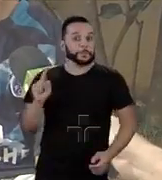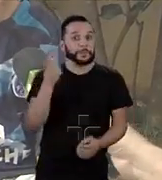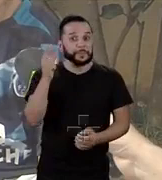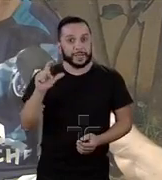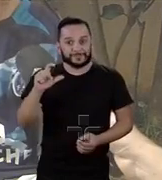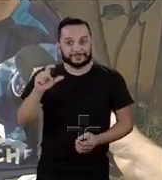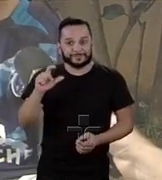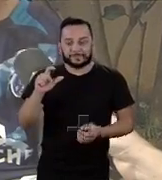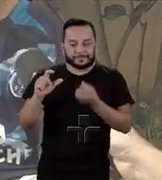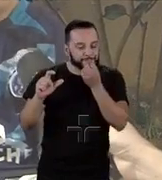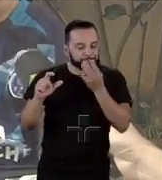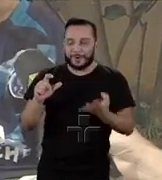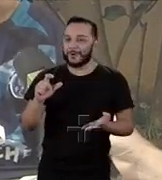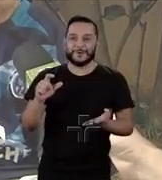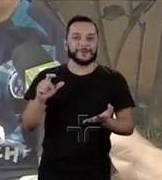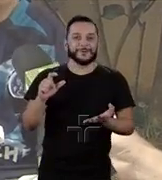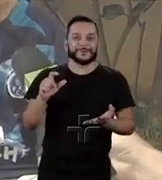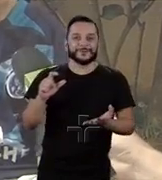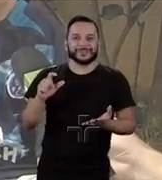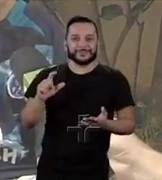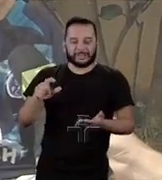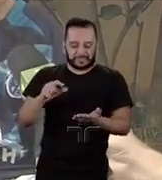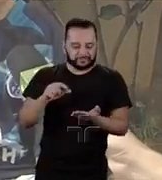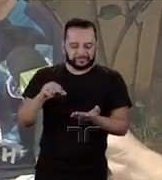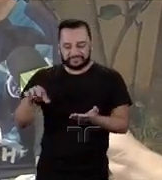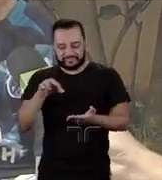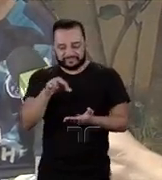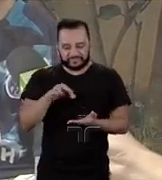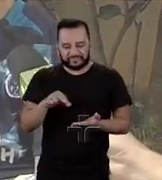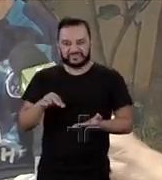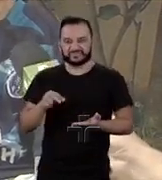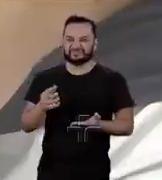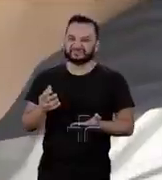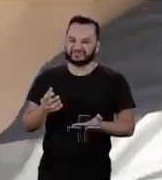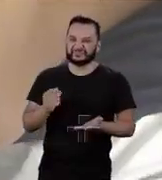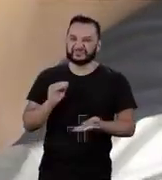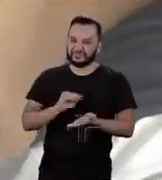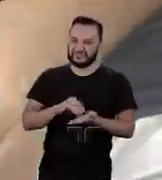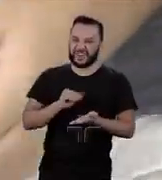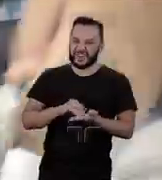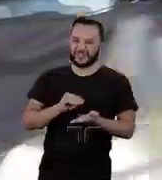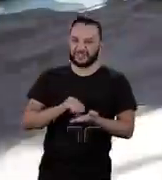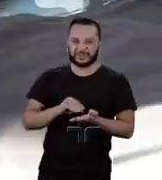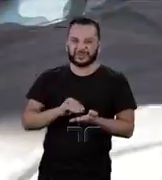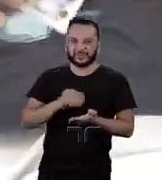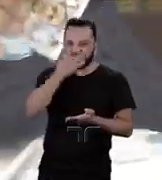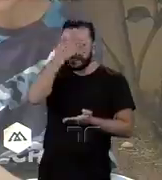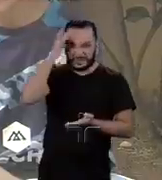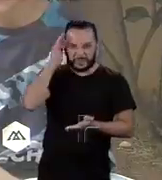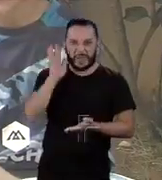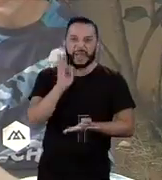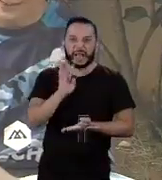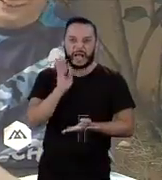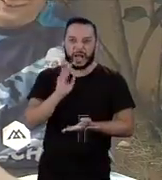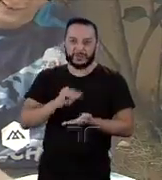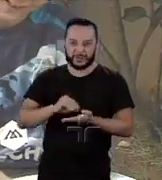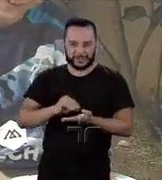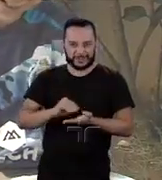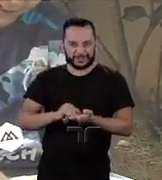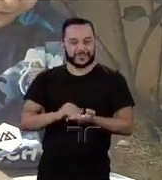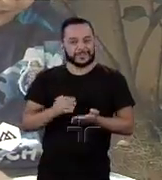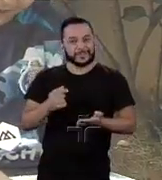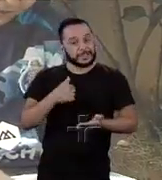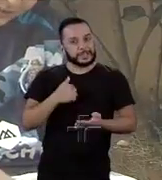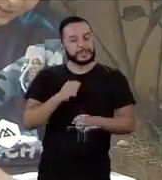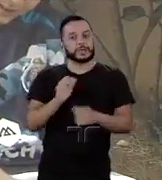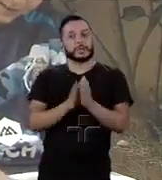bom, mas nesse caso não foi muito, porque não vieram muitas pessoas boas, mas é muito legal. Eu estava esperando desde a Copa